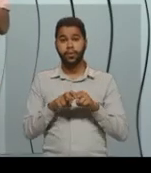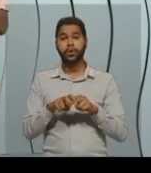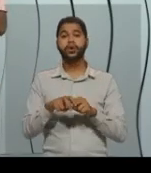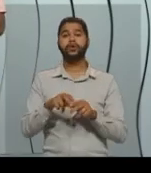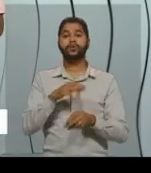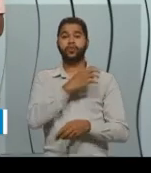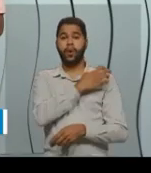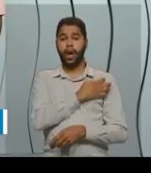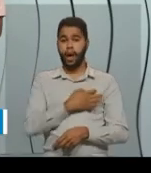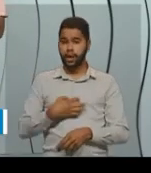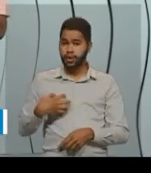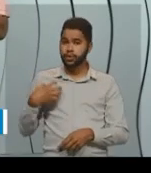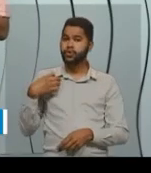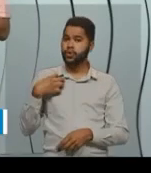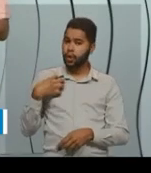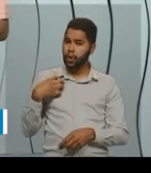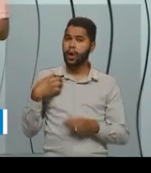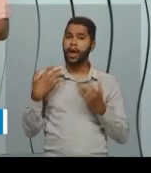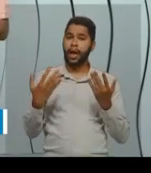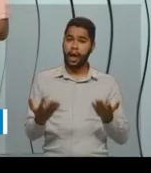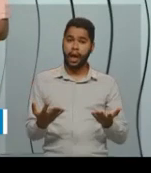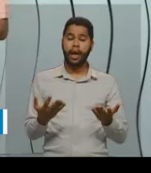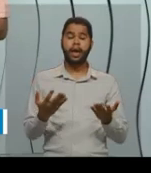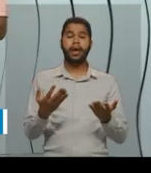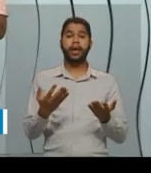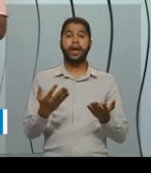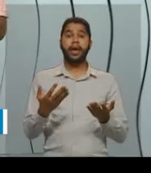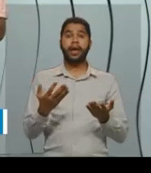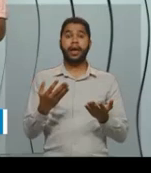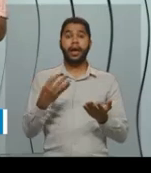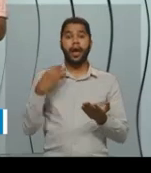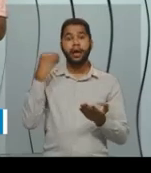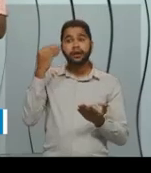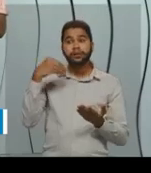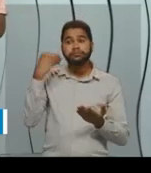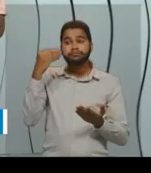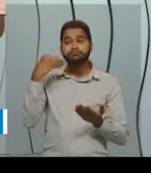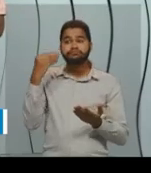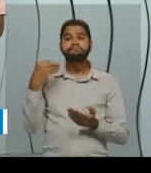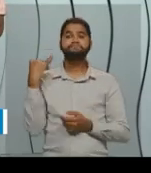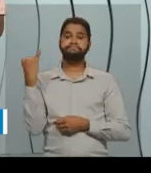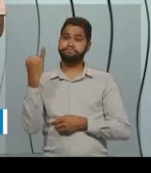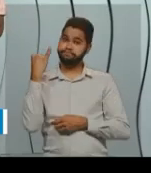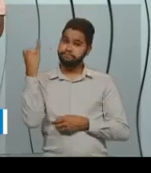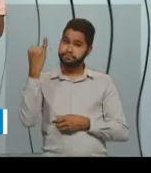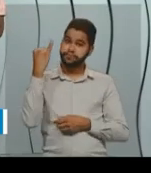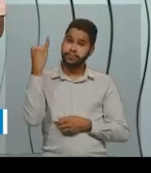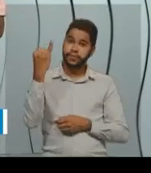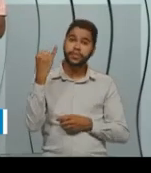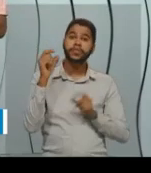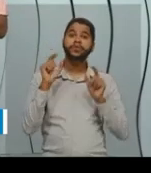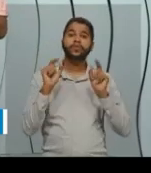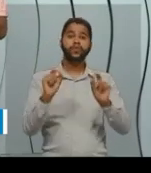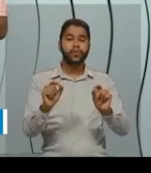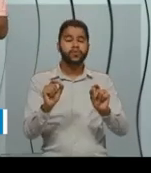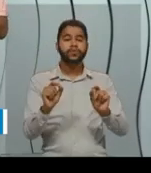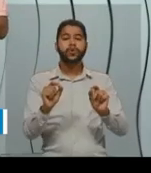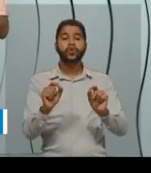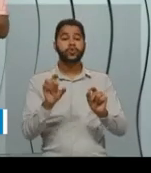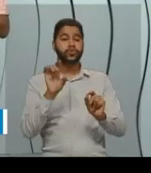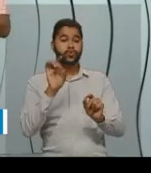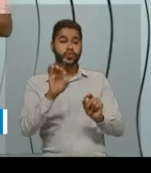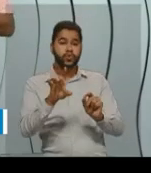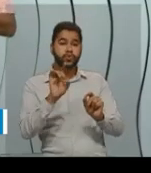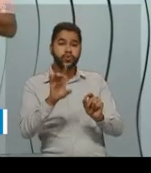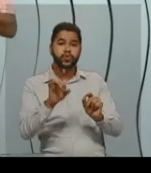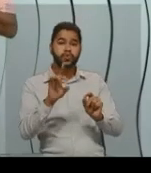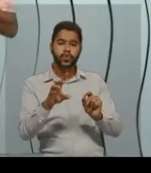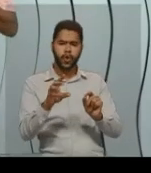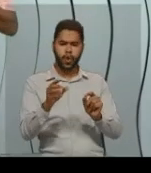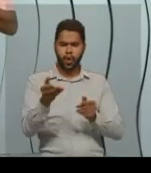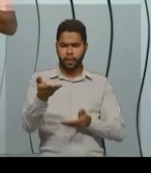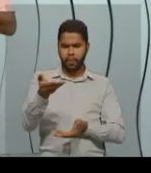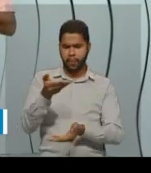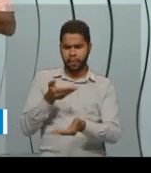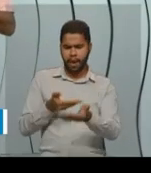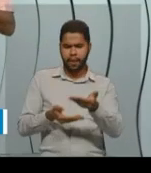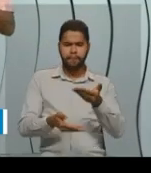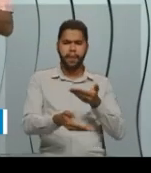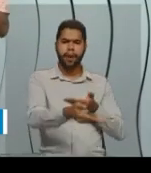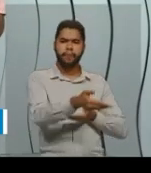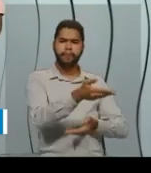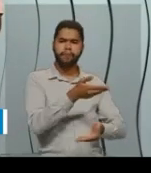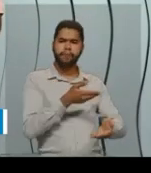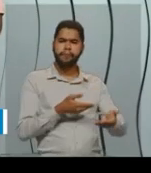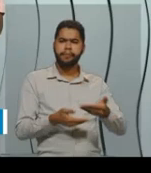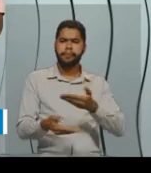Aristóteles a experiência é tão importante, porque para Aristóteles, somente convivendo com